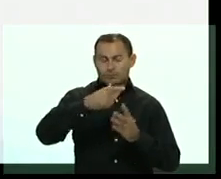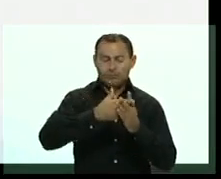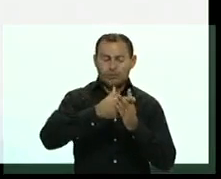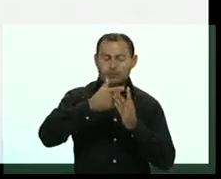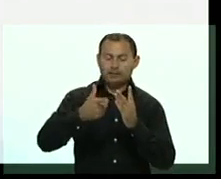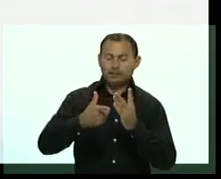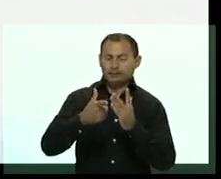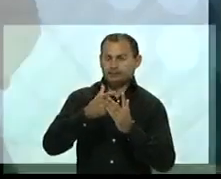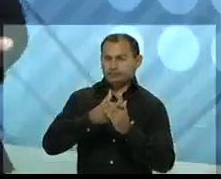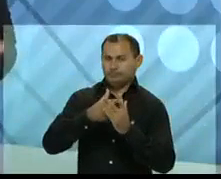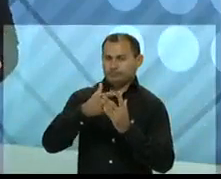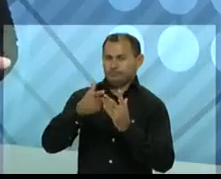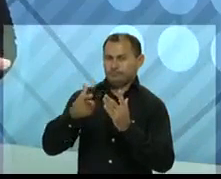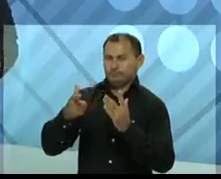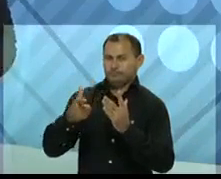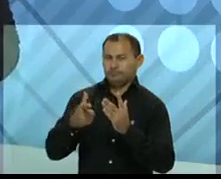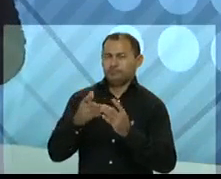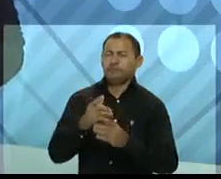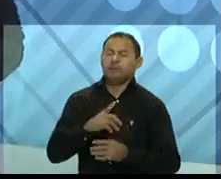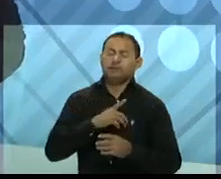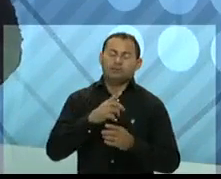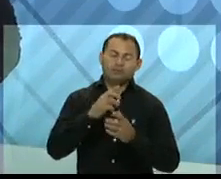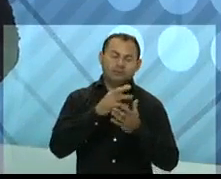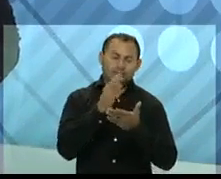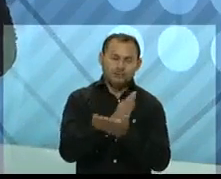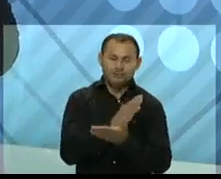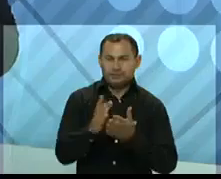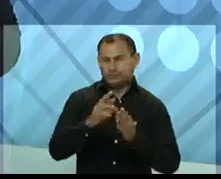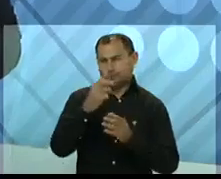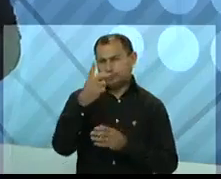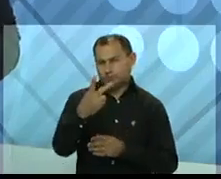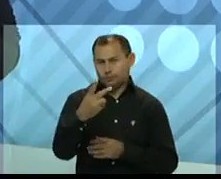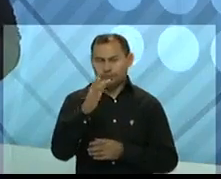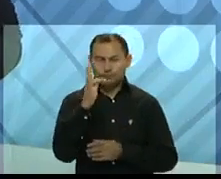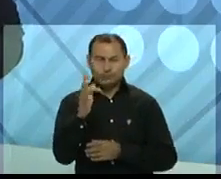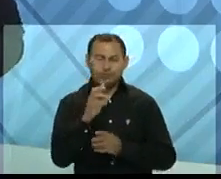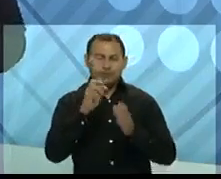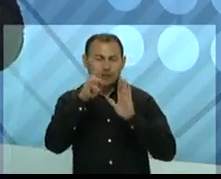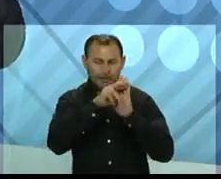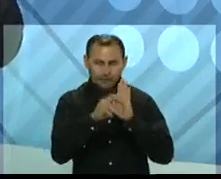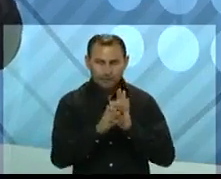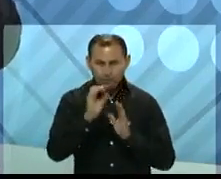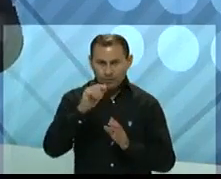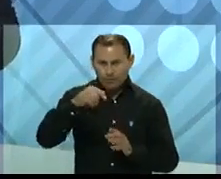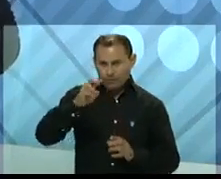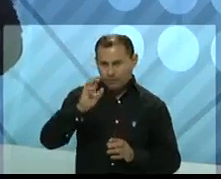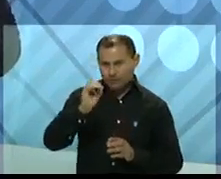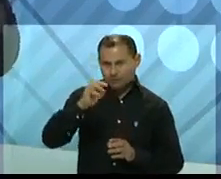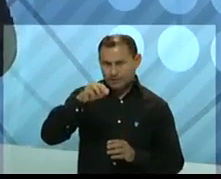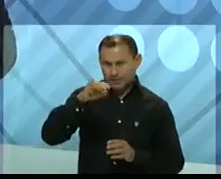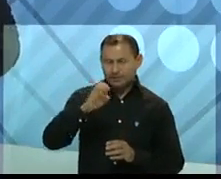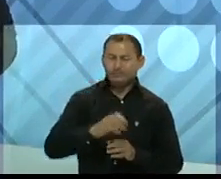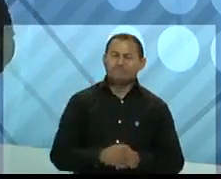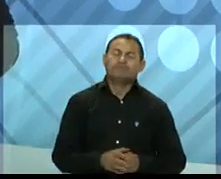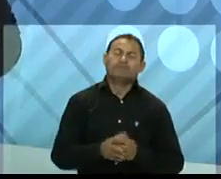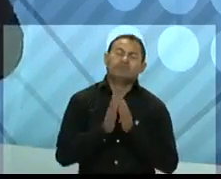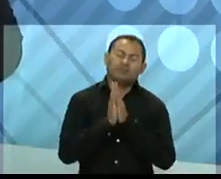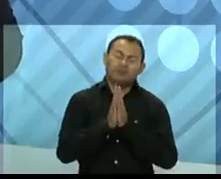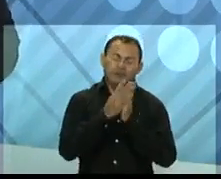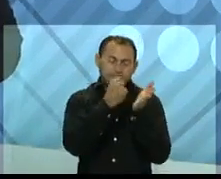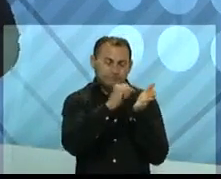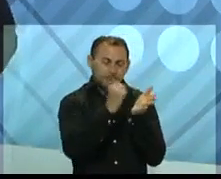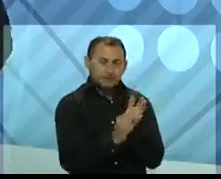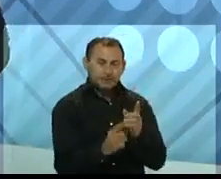temos a divisão de duas funções, a gente aplica a regra do quociente. Pessoal, anotem isso, grave. Então, se eu